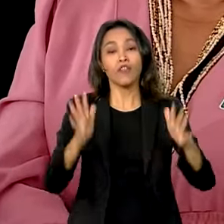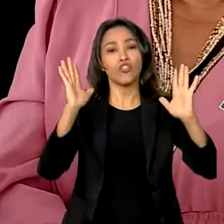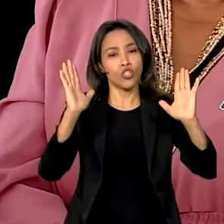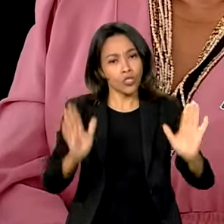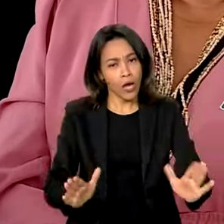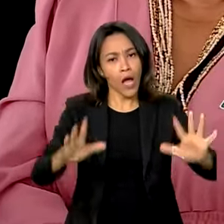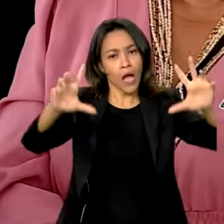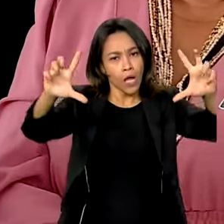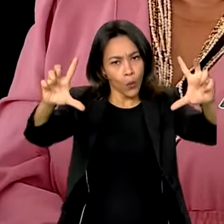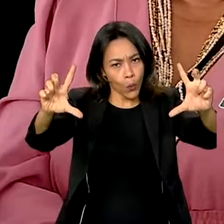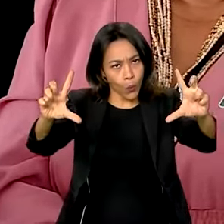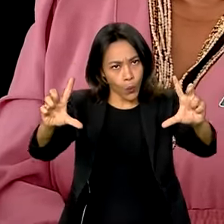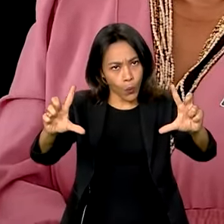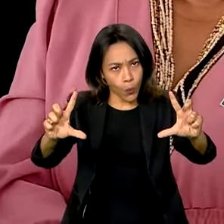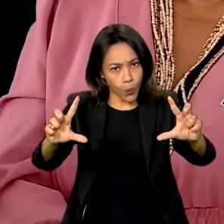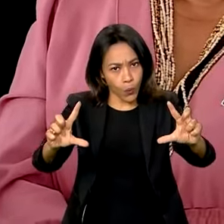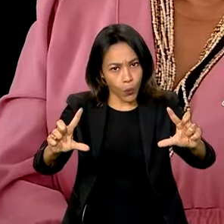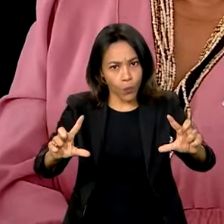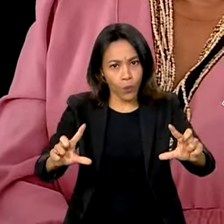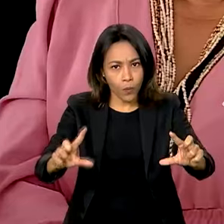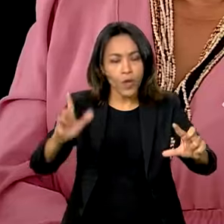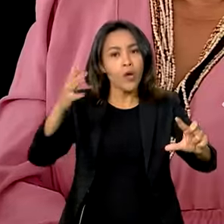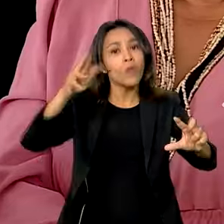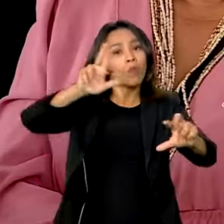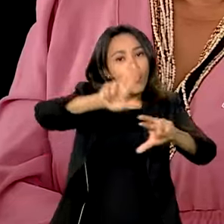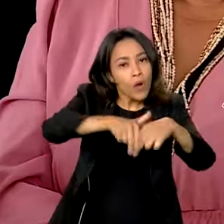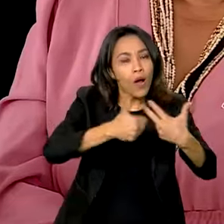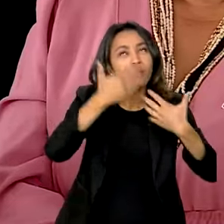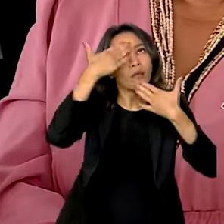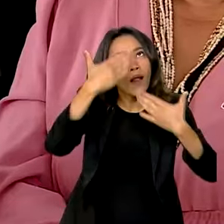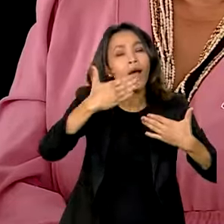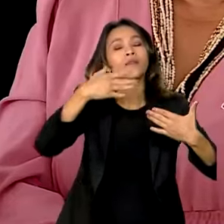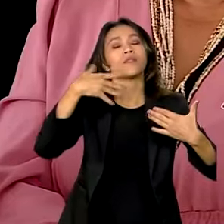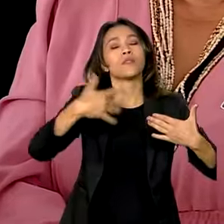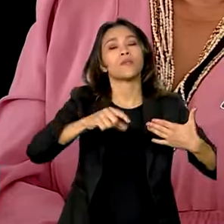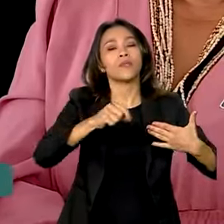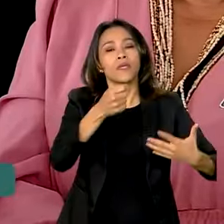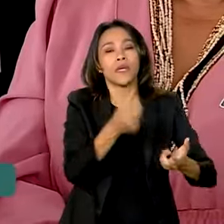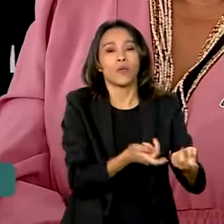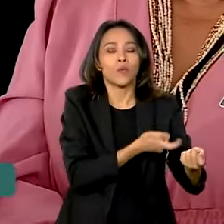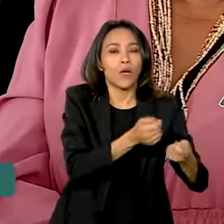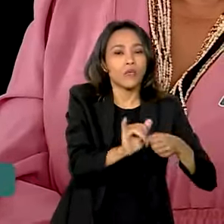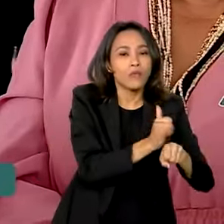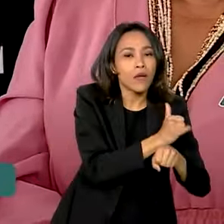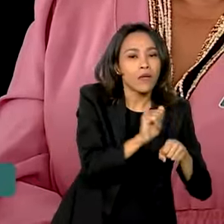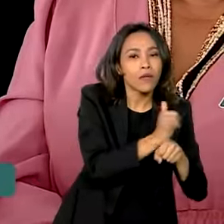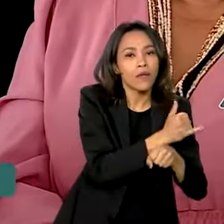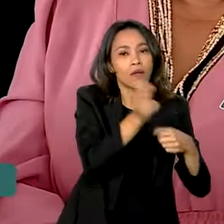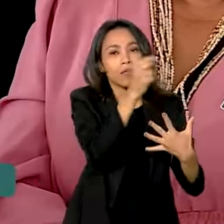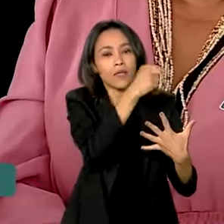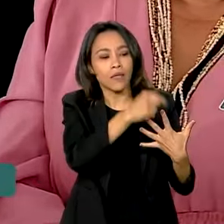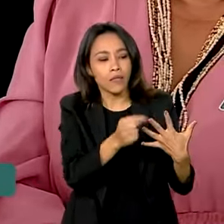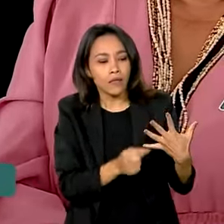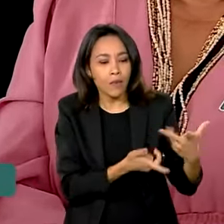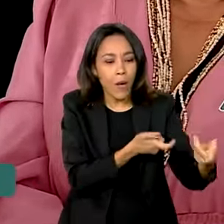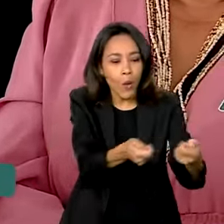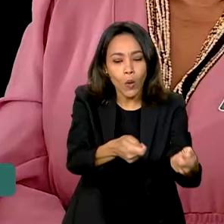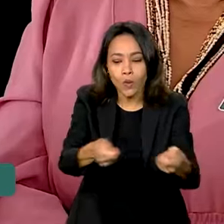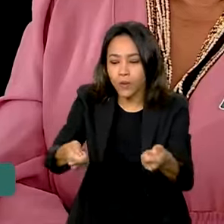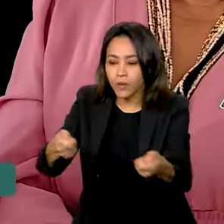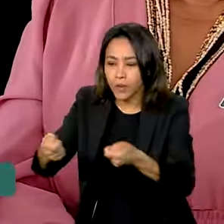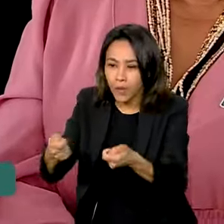uma inflexão, graças às ações que estão sendo feitas no Pantanal em relação à